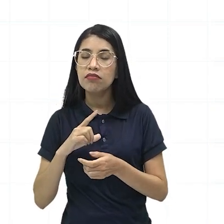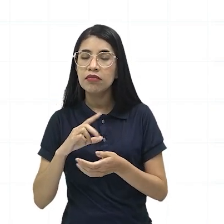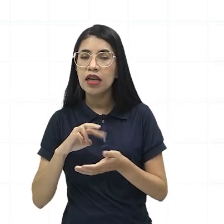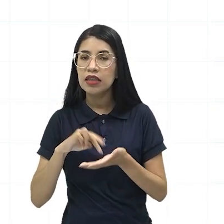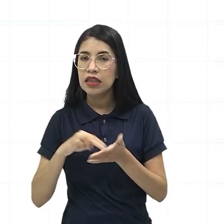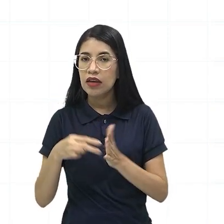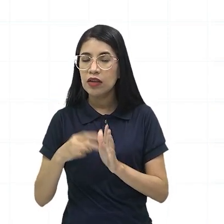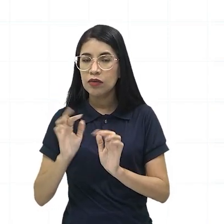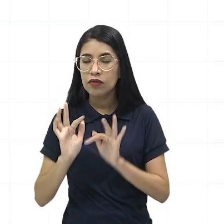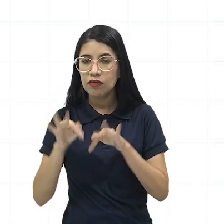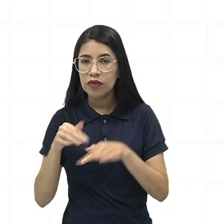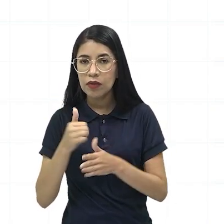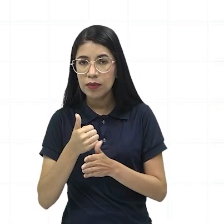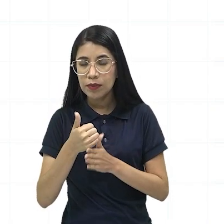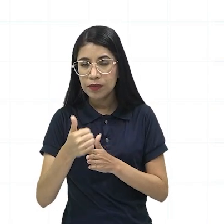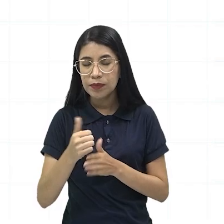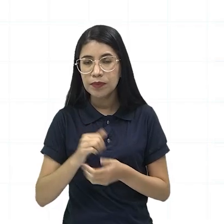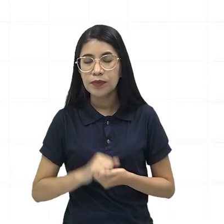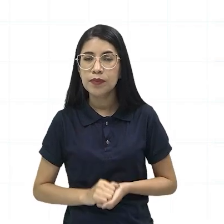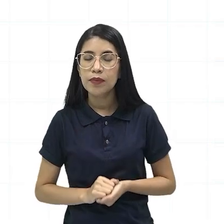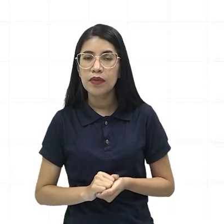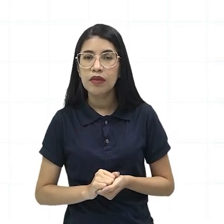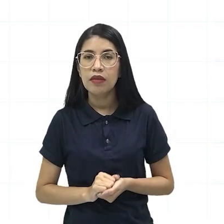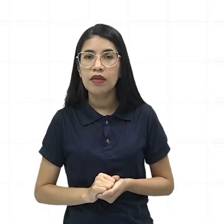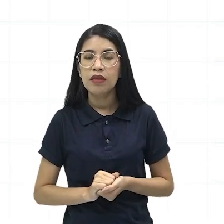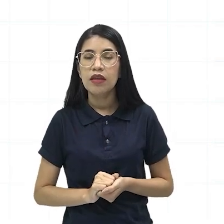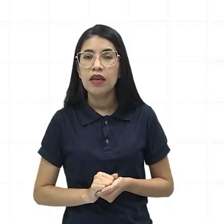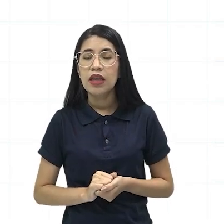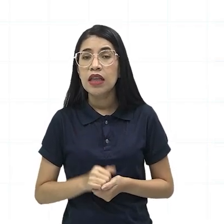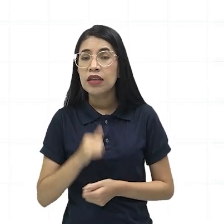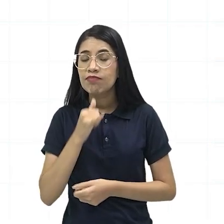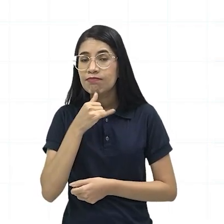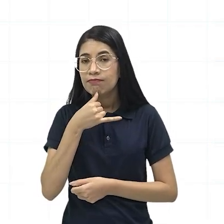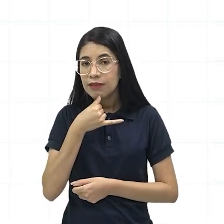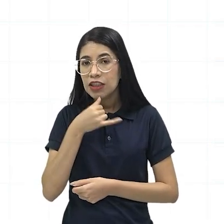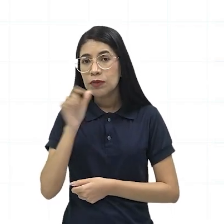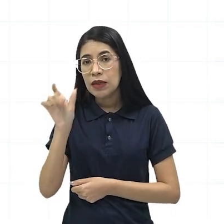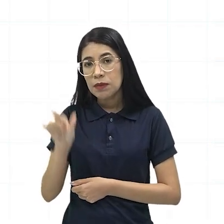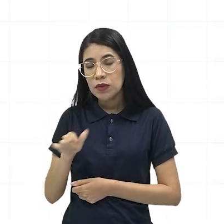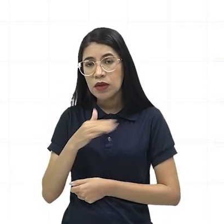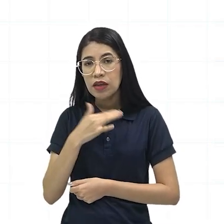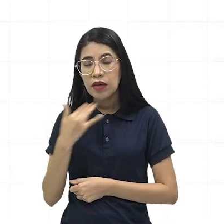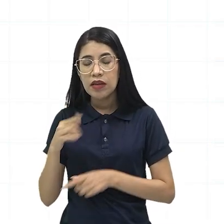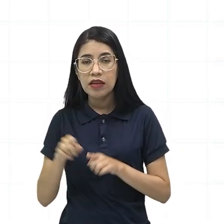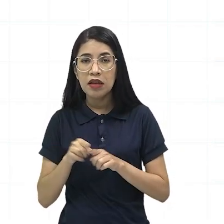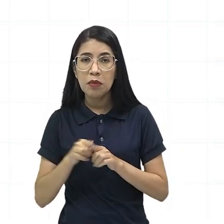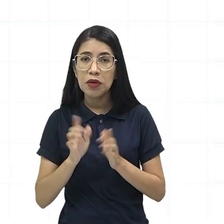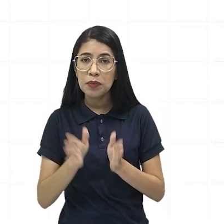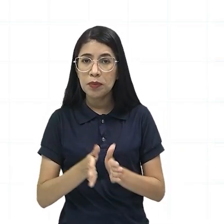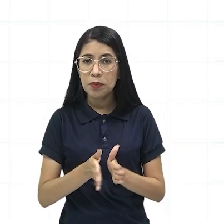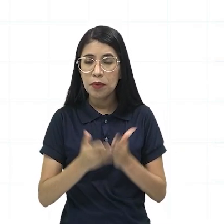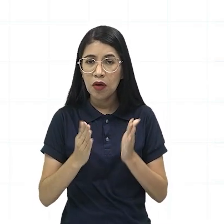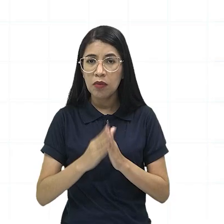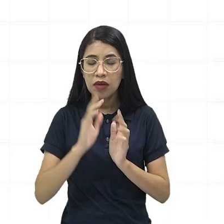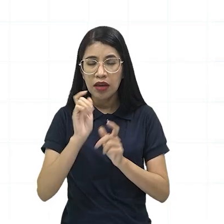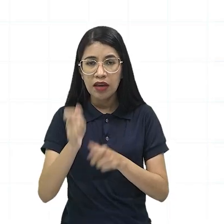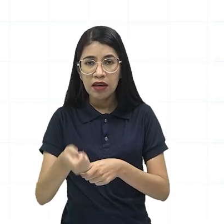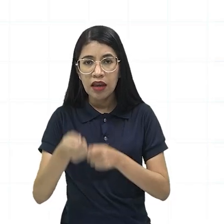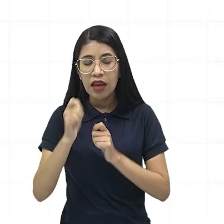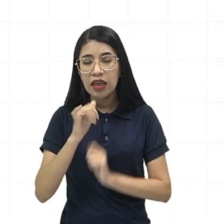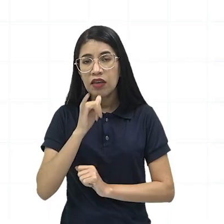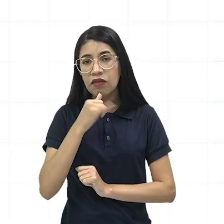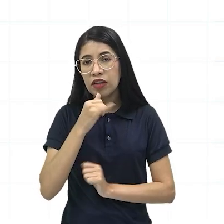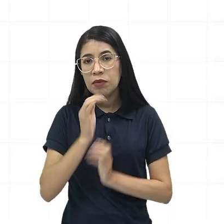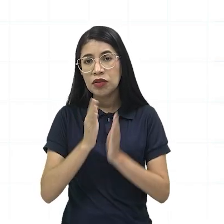dar ao final da crônica. Lamentamos esse morto e também os pobres pescadores que perderam seus barcos.